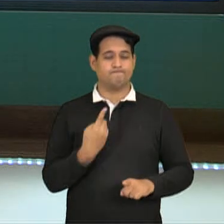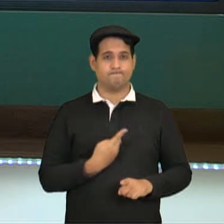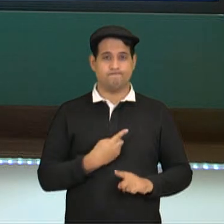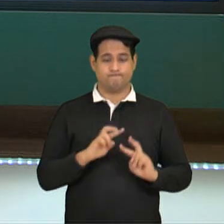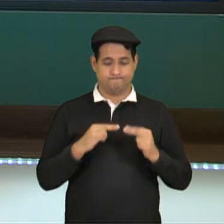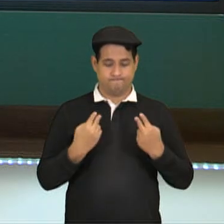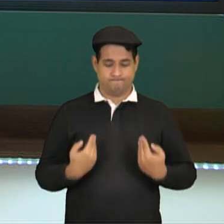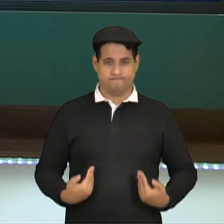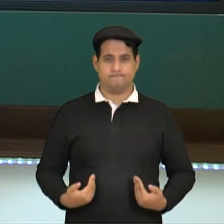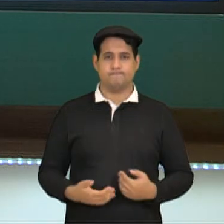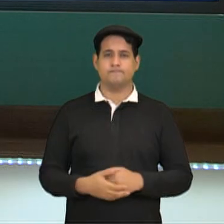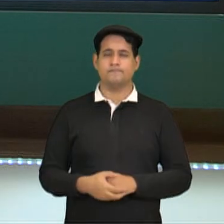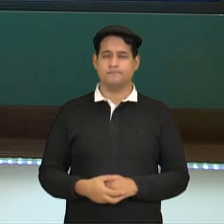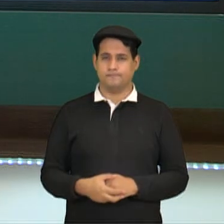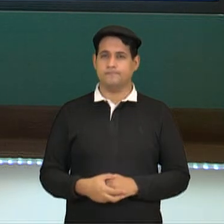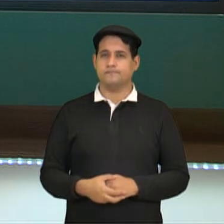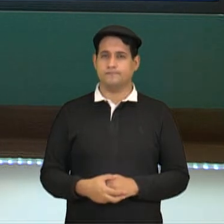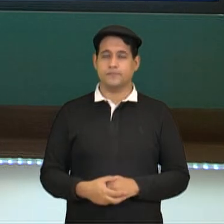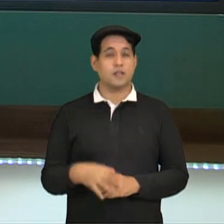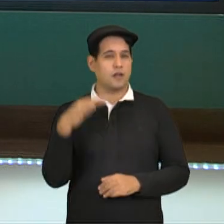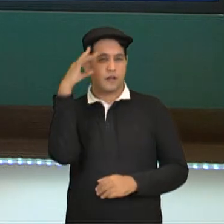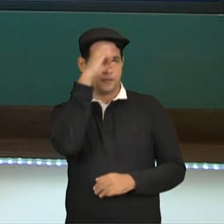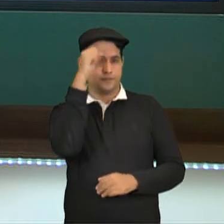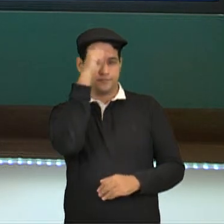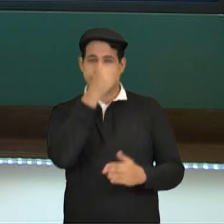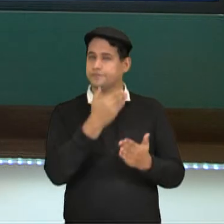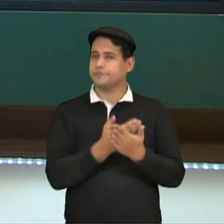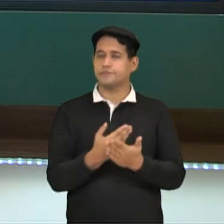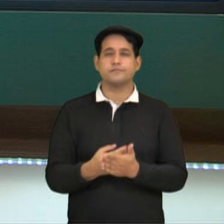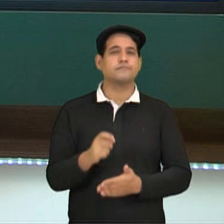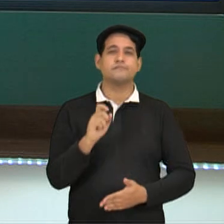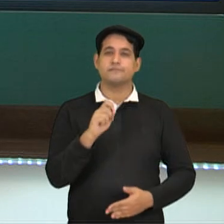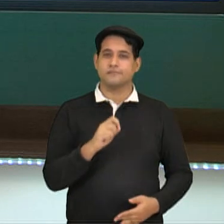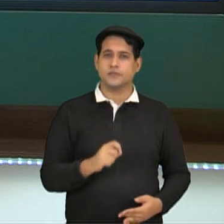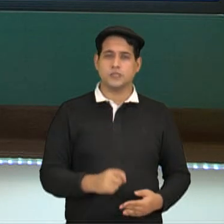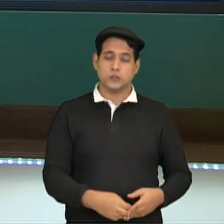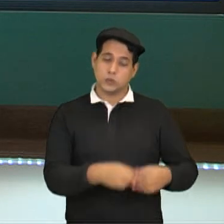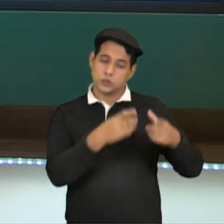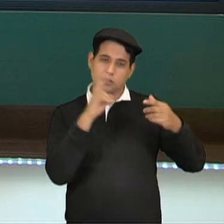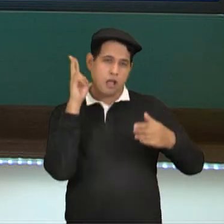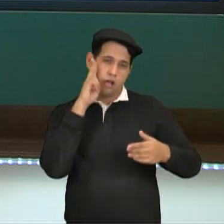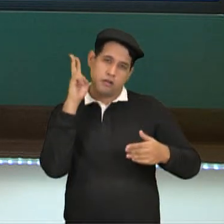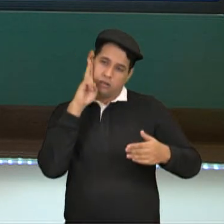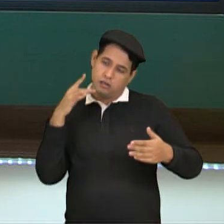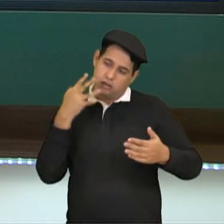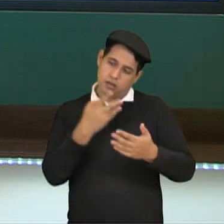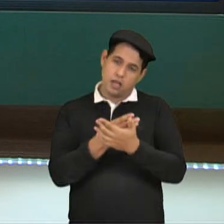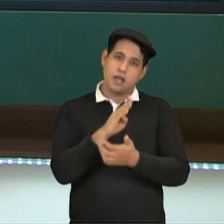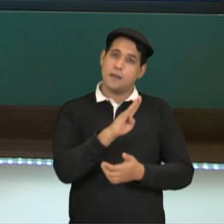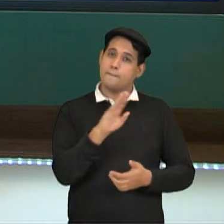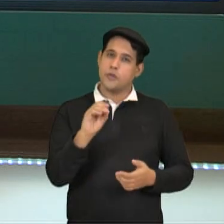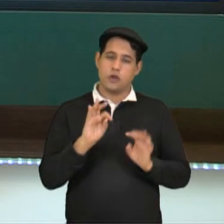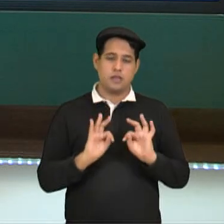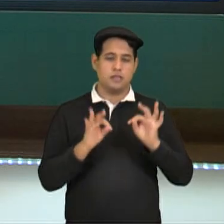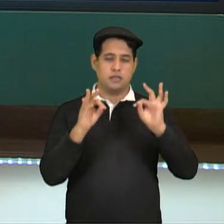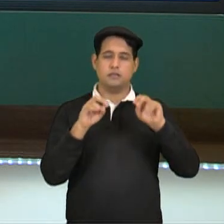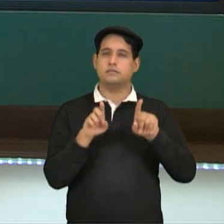espécie. Então, a gente viu na nossa aula de hoje um pouquinho da parte histórica da